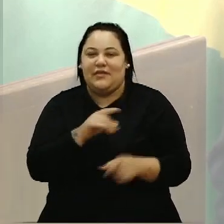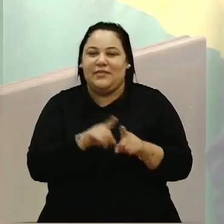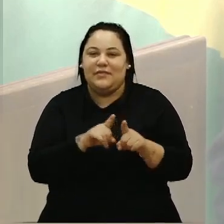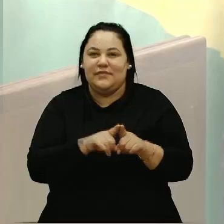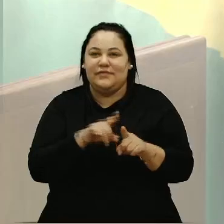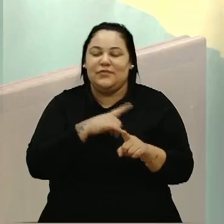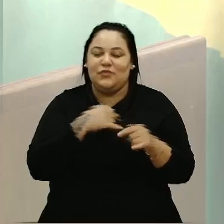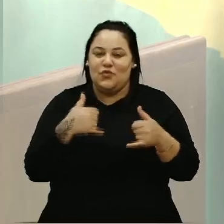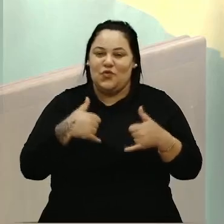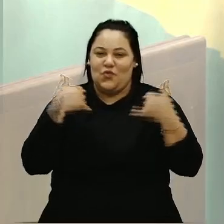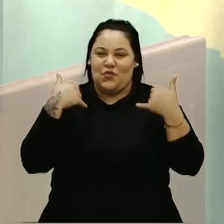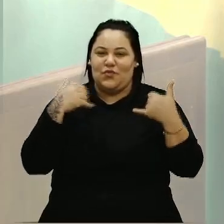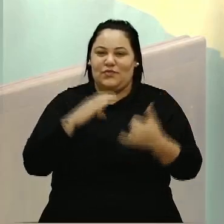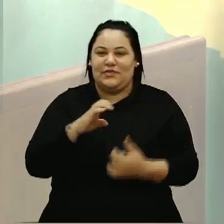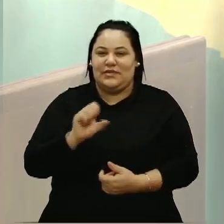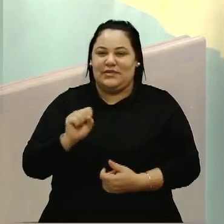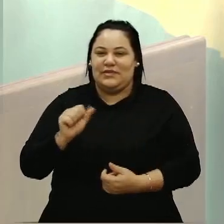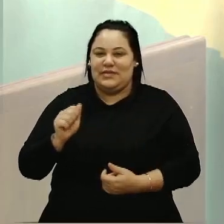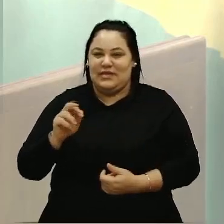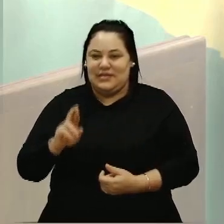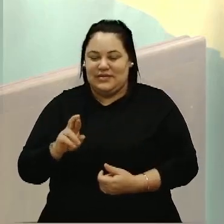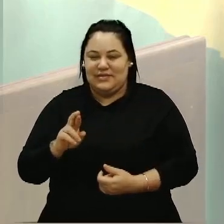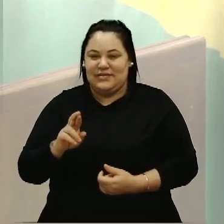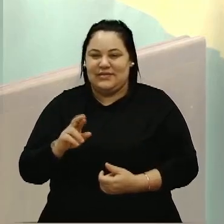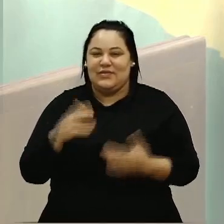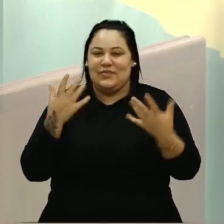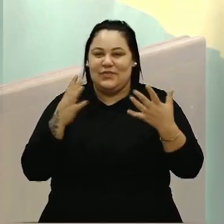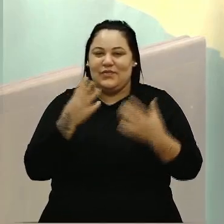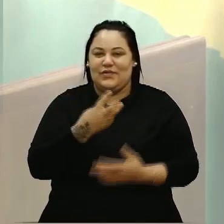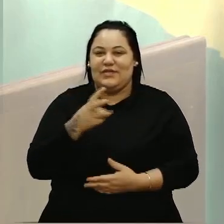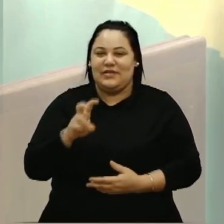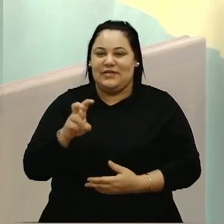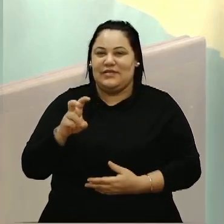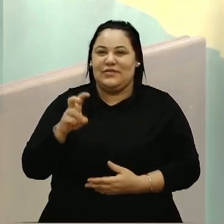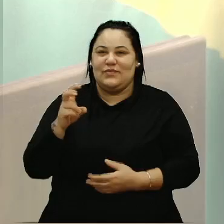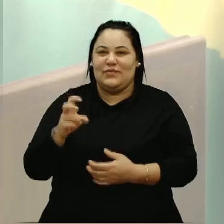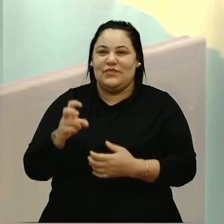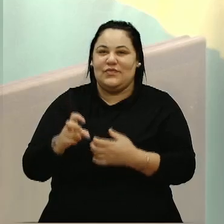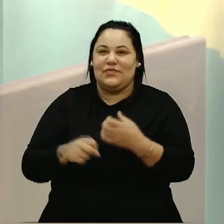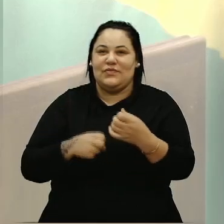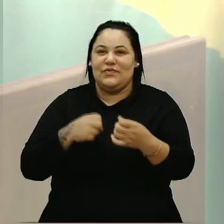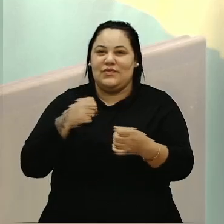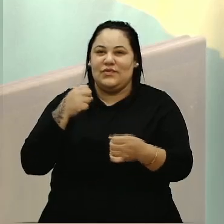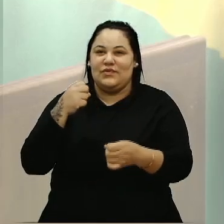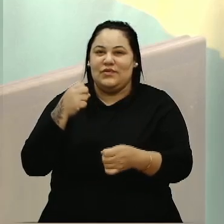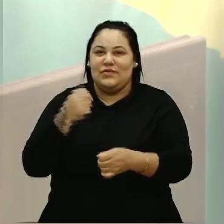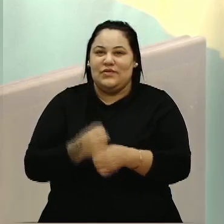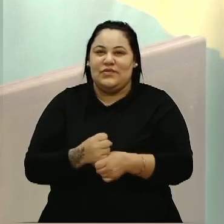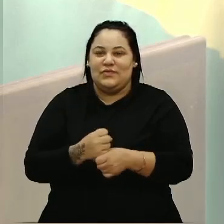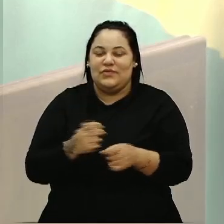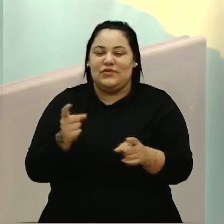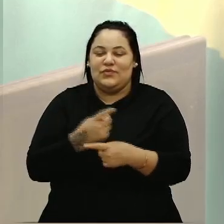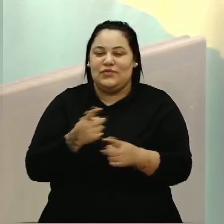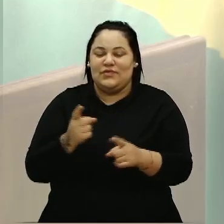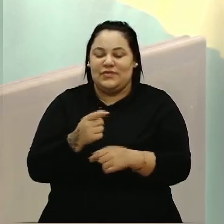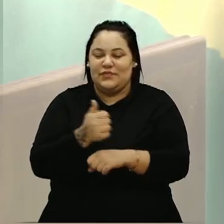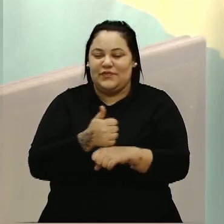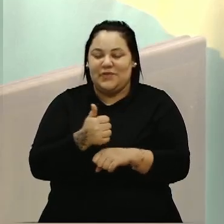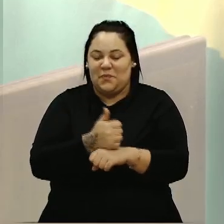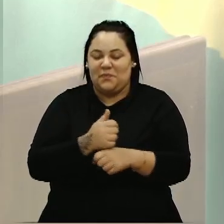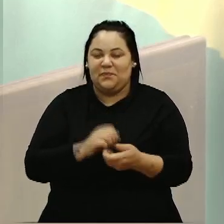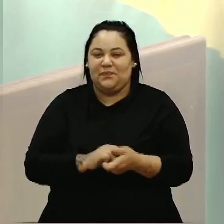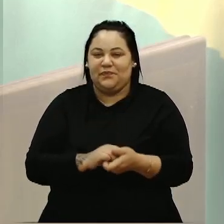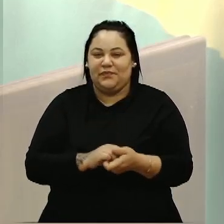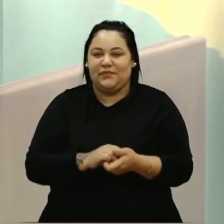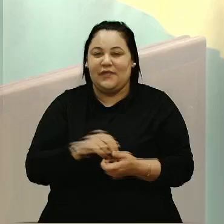de Freitas, que comemorou 35 anos de música. Presidente. Parabéns, a Zona Norte agradece de coração